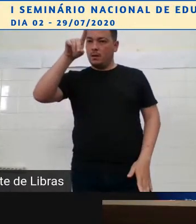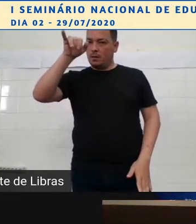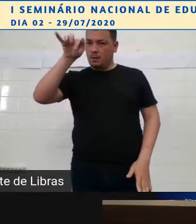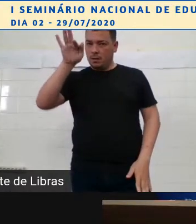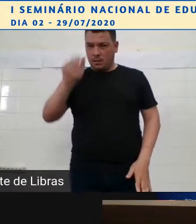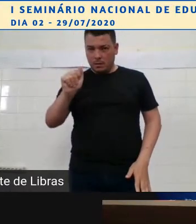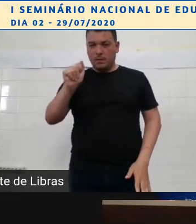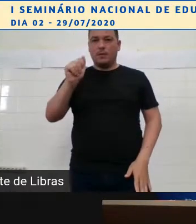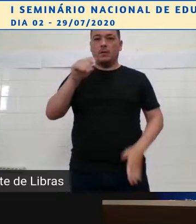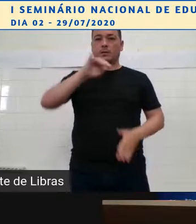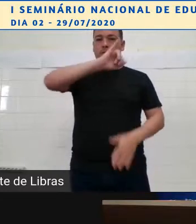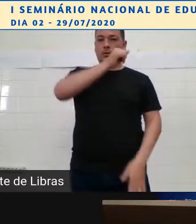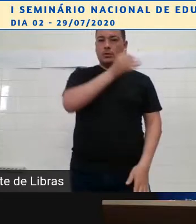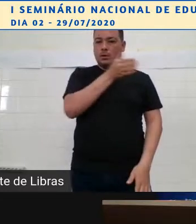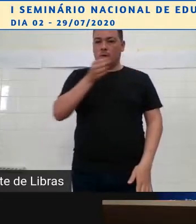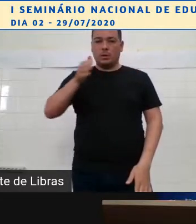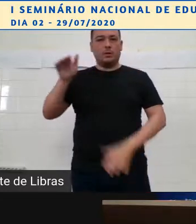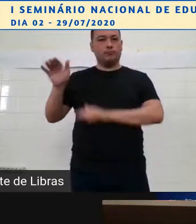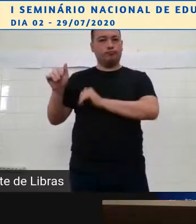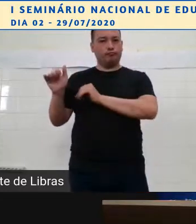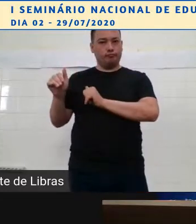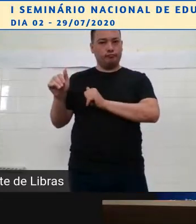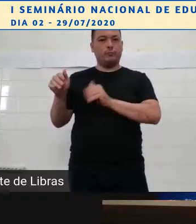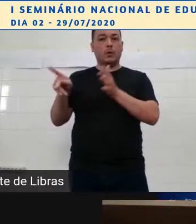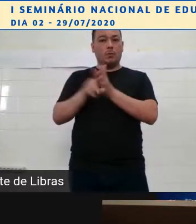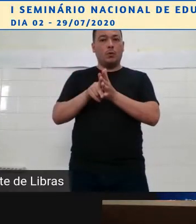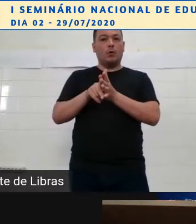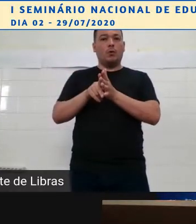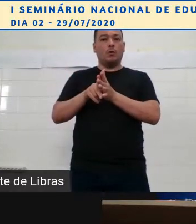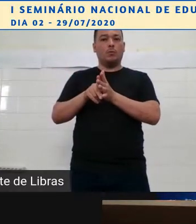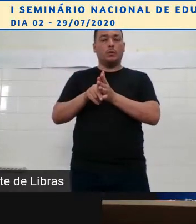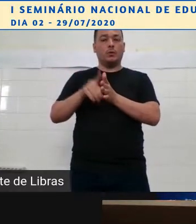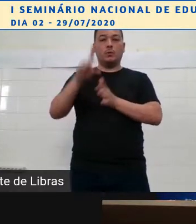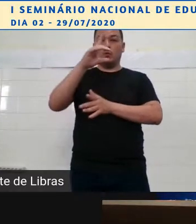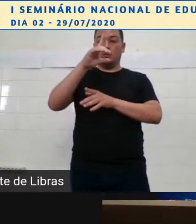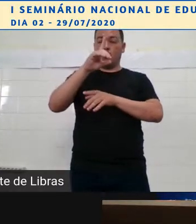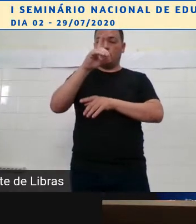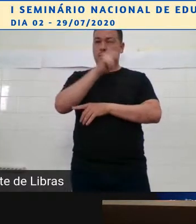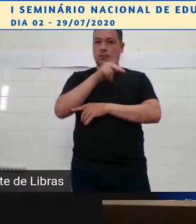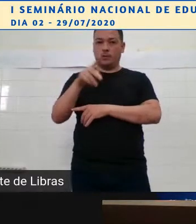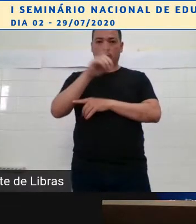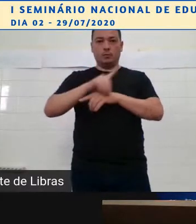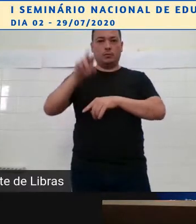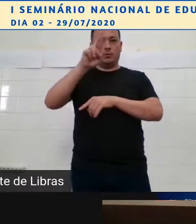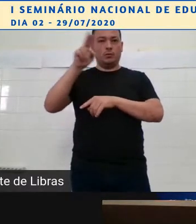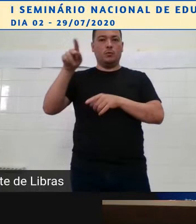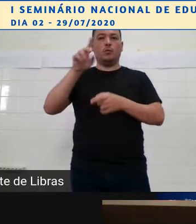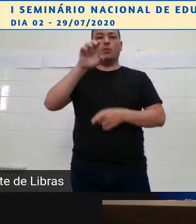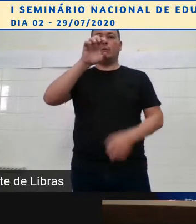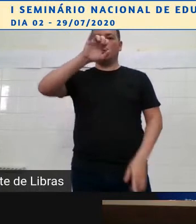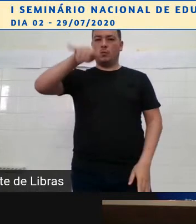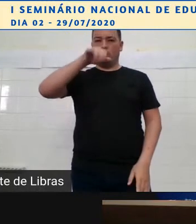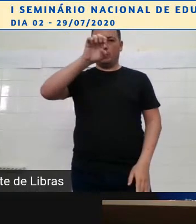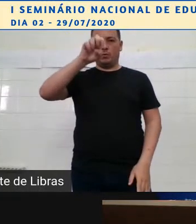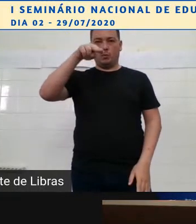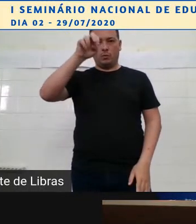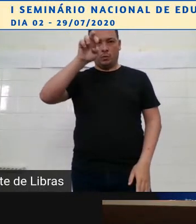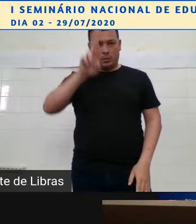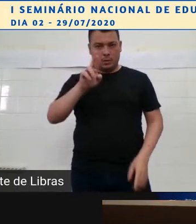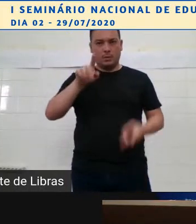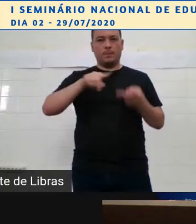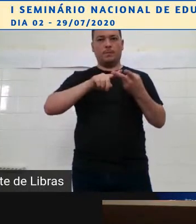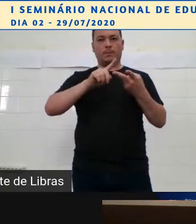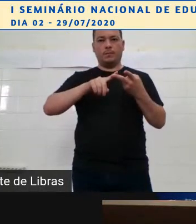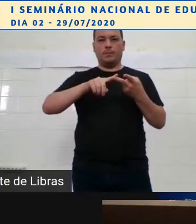setembro de 2009, sob a orientação do professor Dr. Lewis Gordon e da professora doutora Jane Gordon.